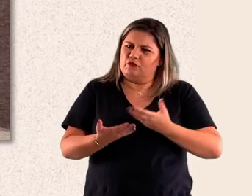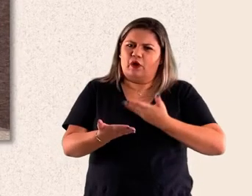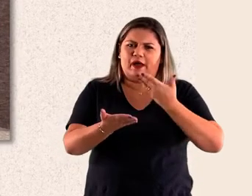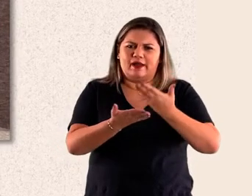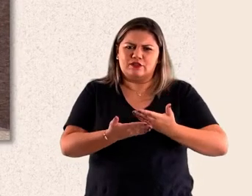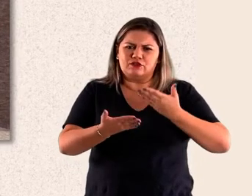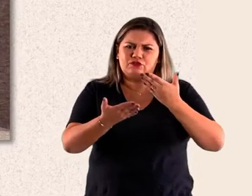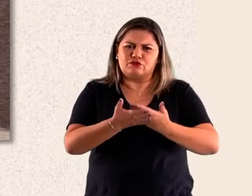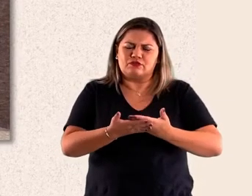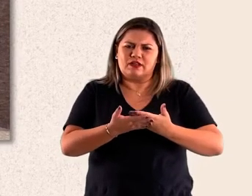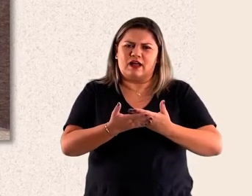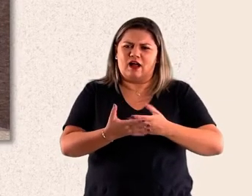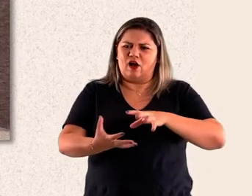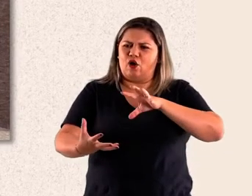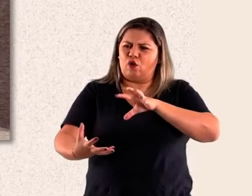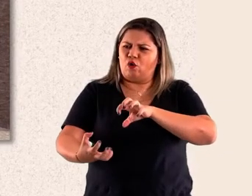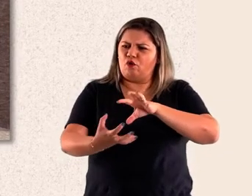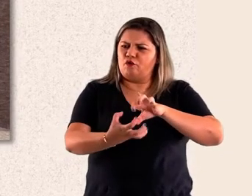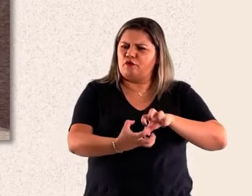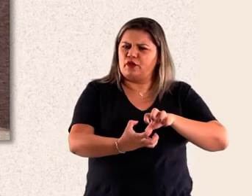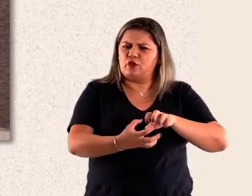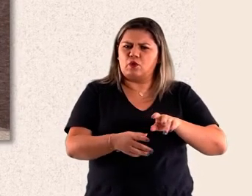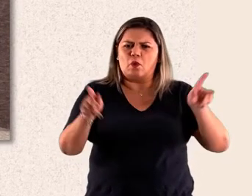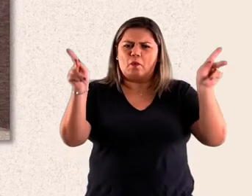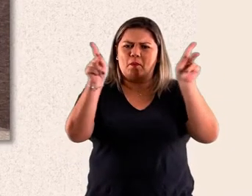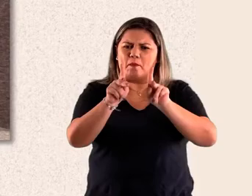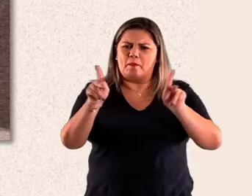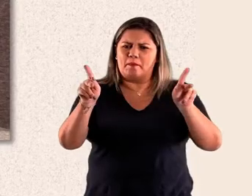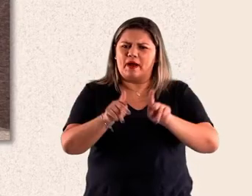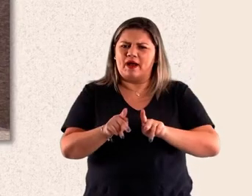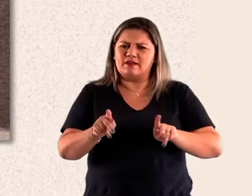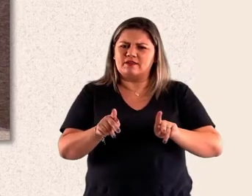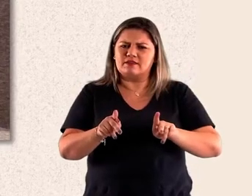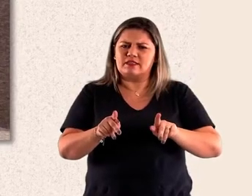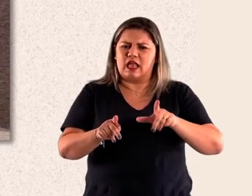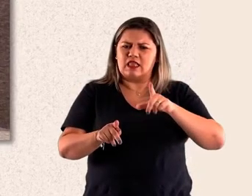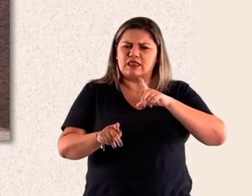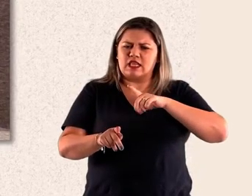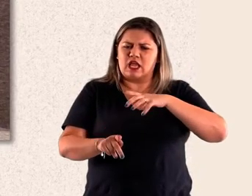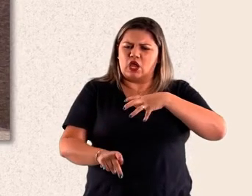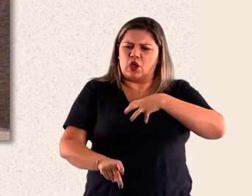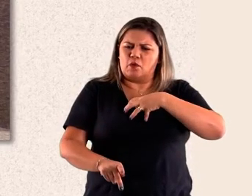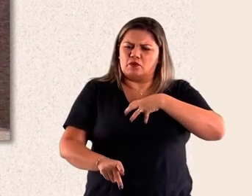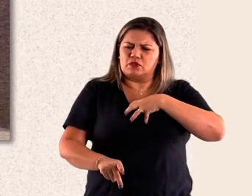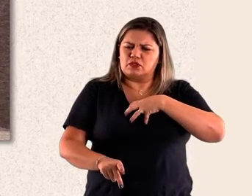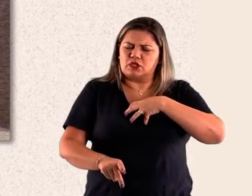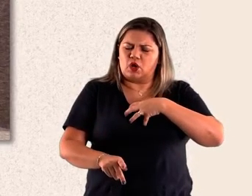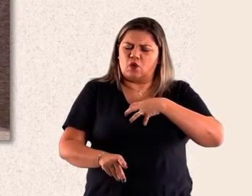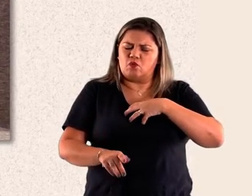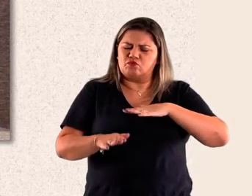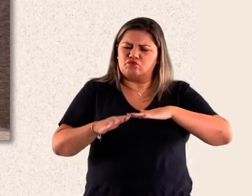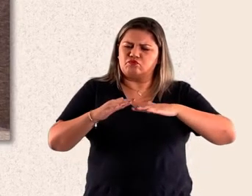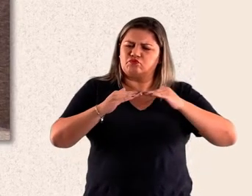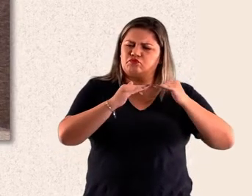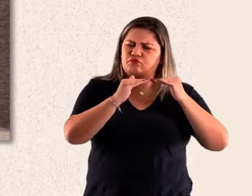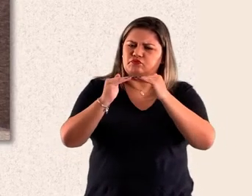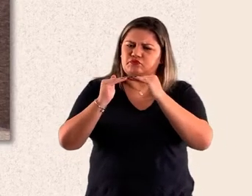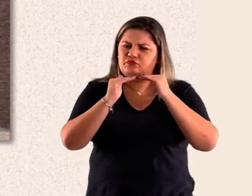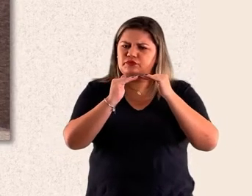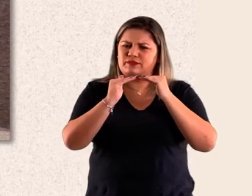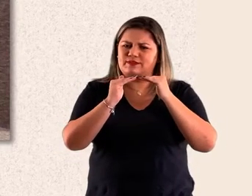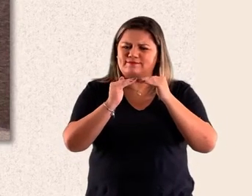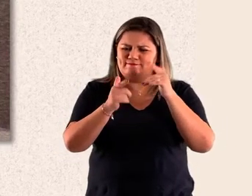paz e que ele de emocional porque porque eu via seus problemas são tão